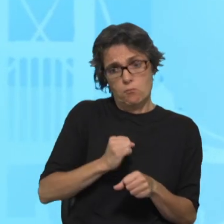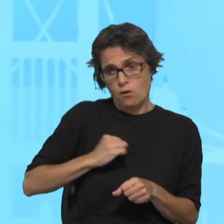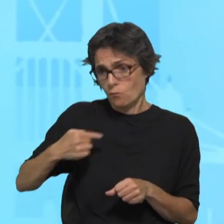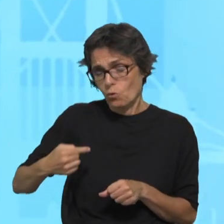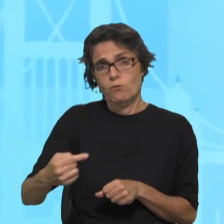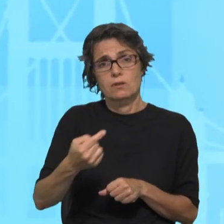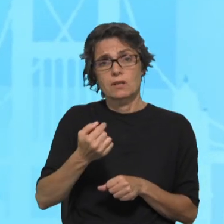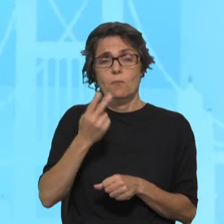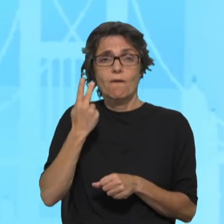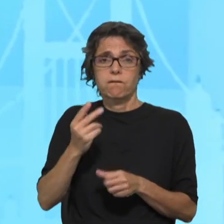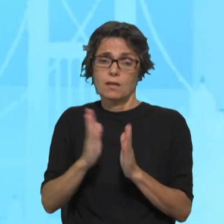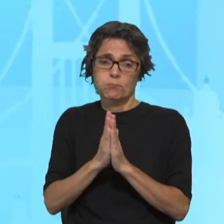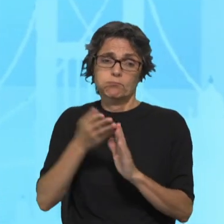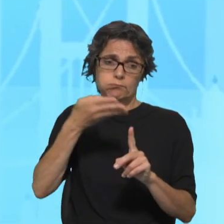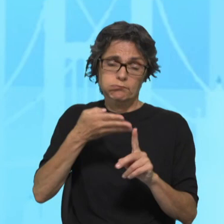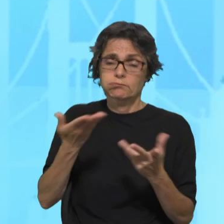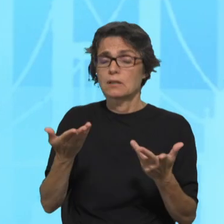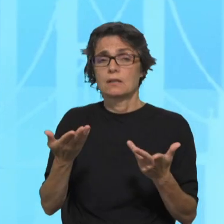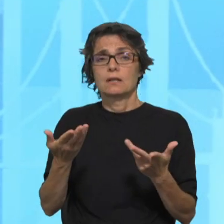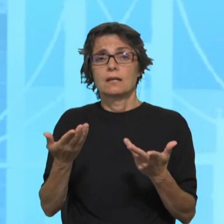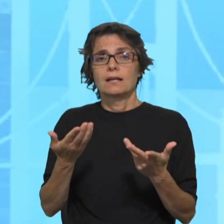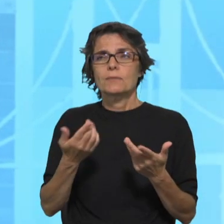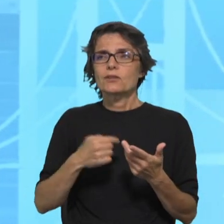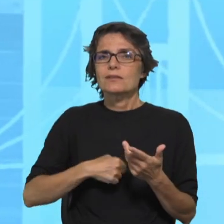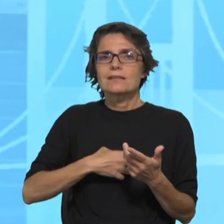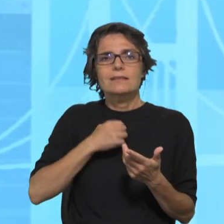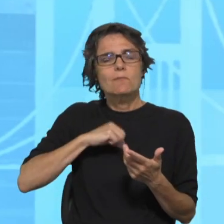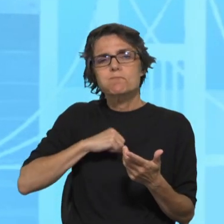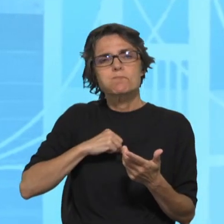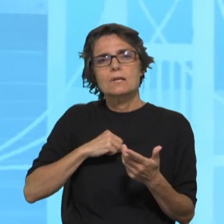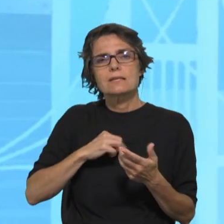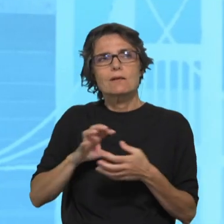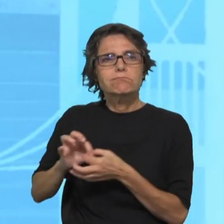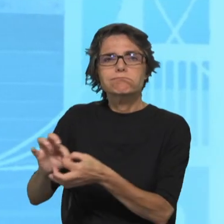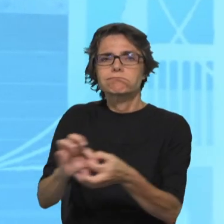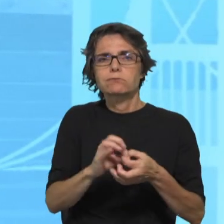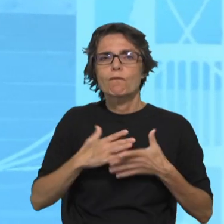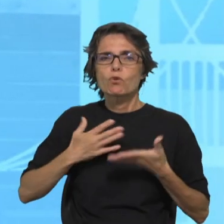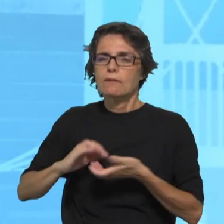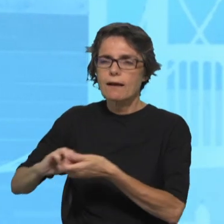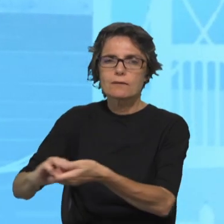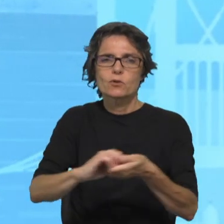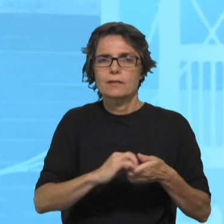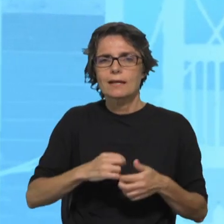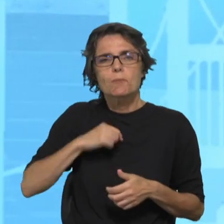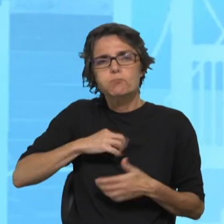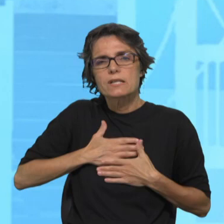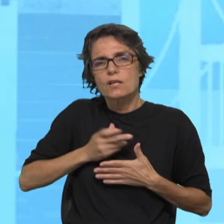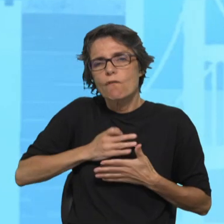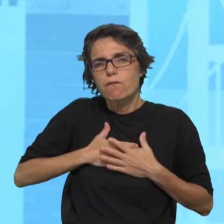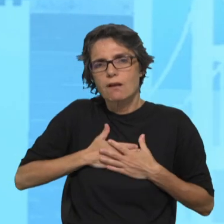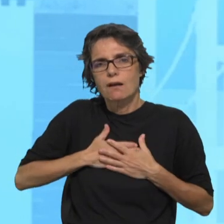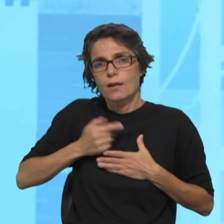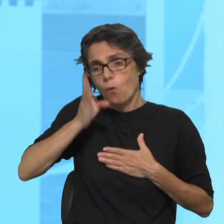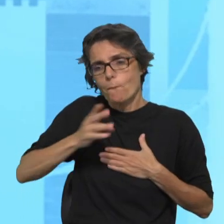enquanto católica, ainda à igreja. Portanto, tenho sempre este sentido de fraternidade, de amizade, de solidariedade, que nós fomos vivendo durante